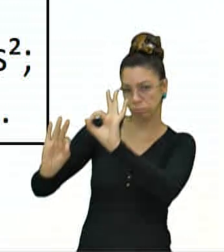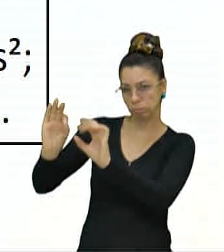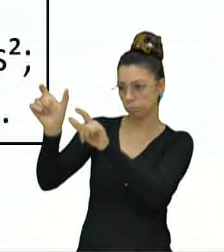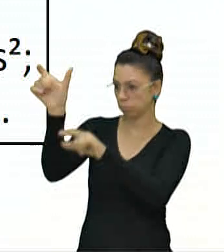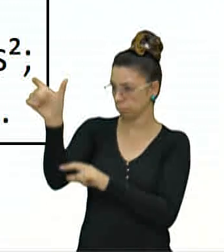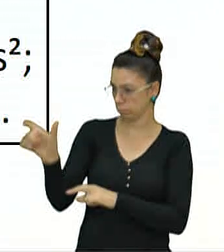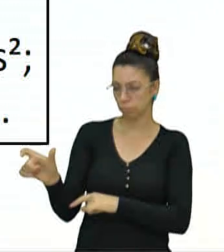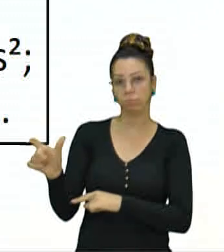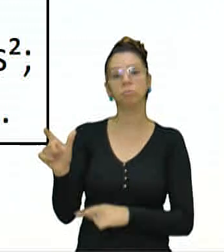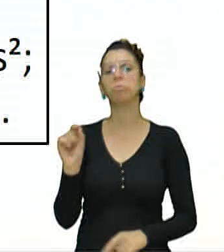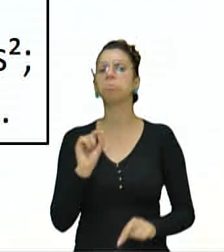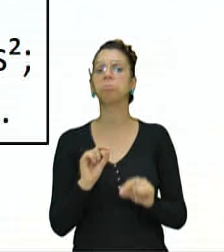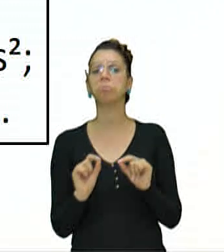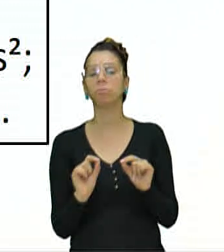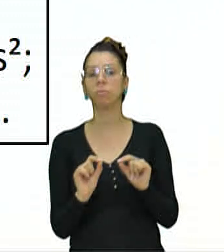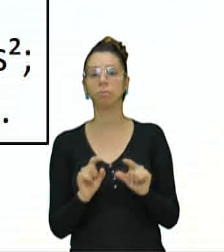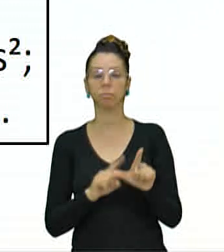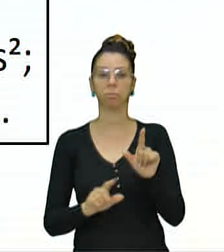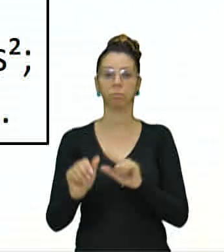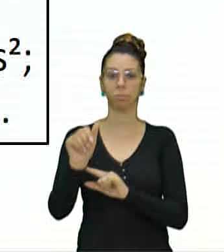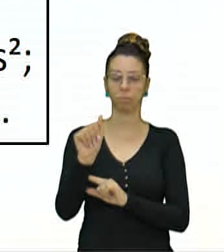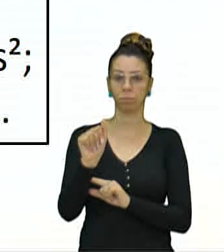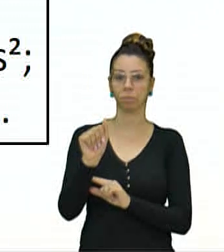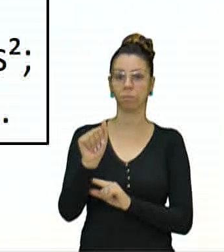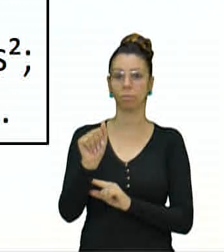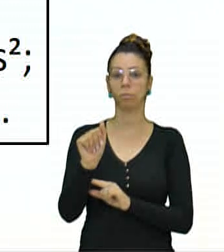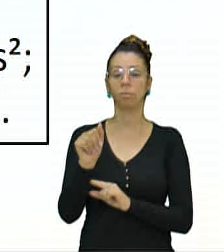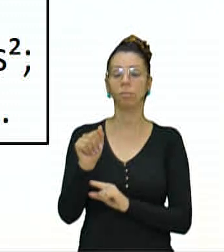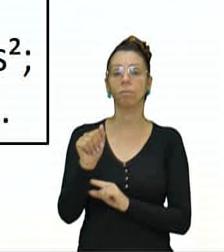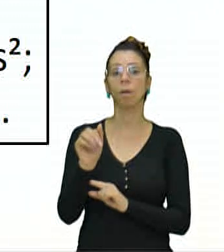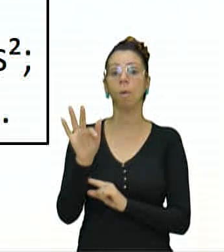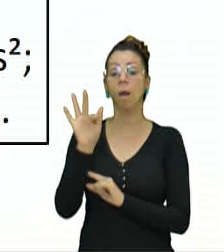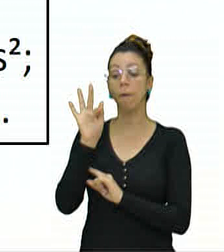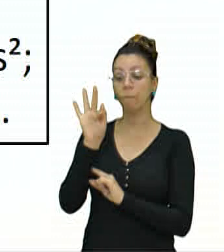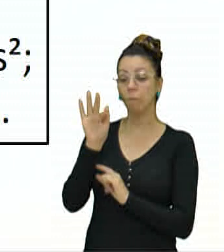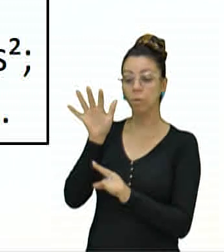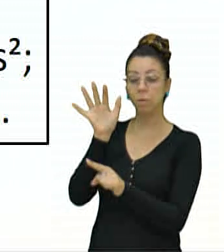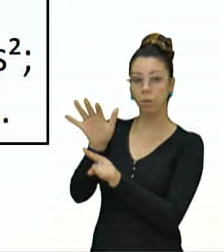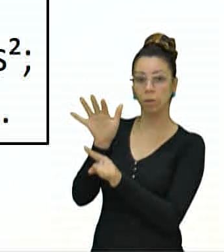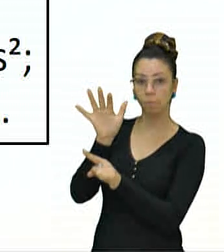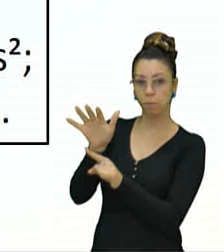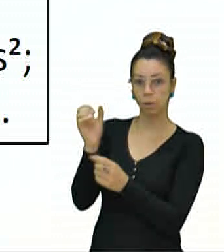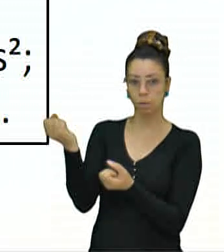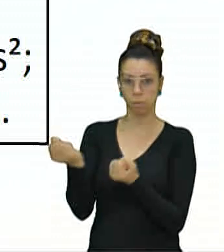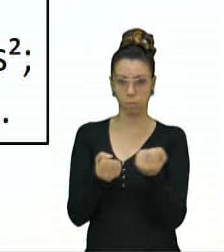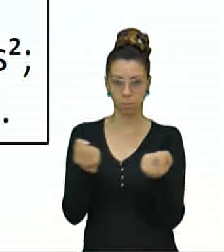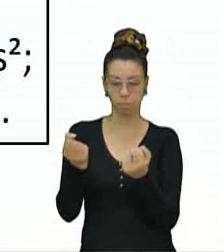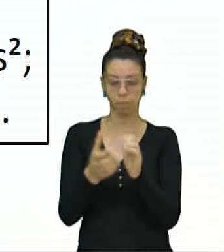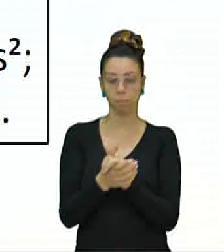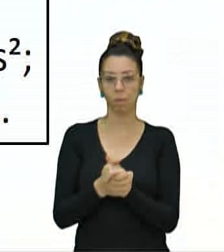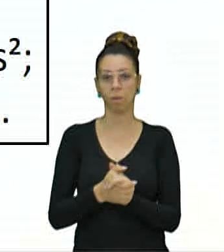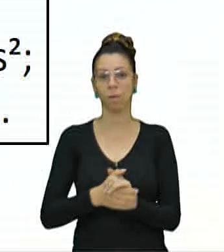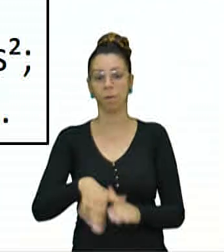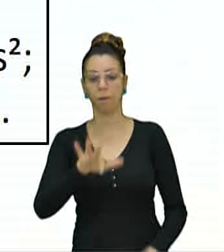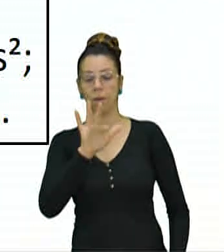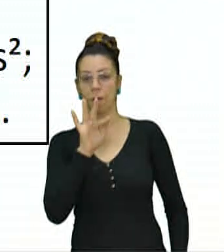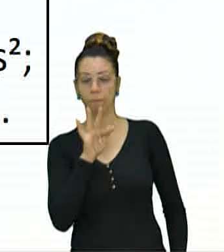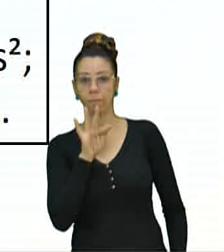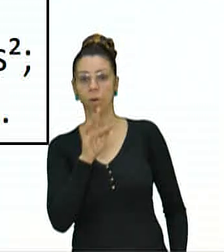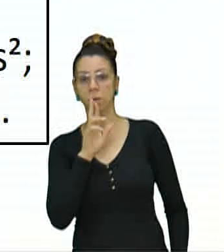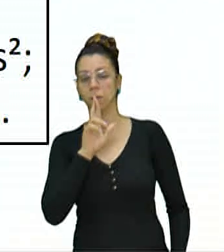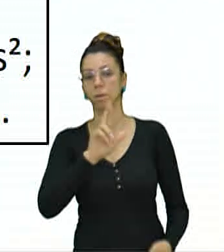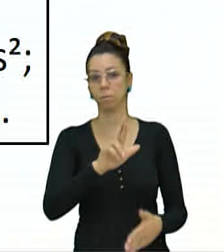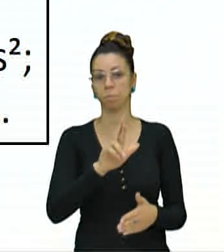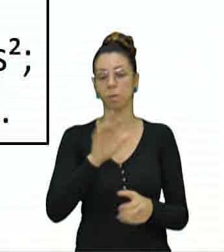né, determine, item A, as forças que agem no carro, B, a força resultante que age no carro